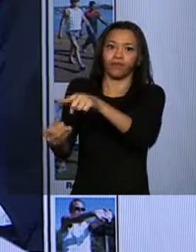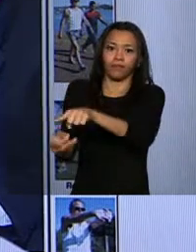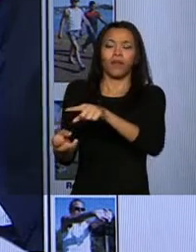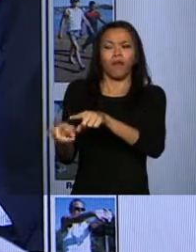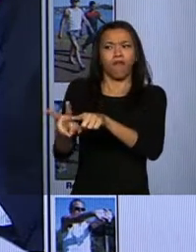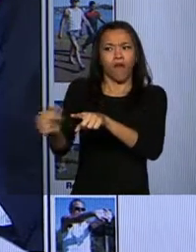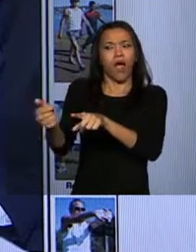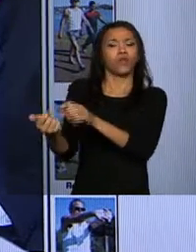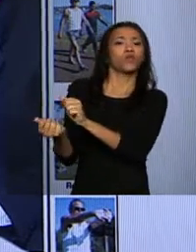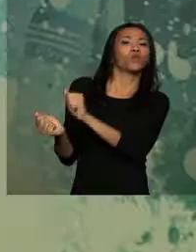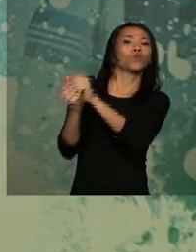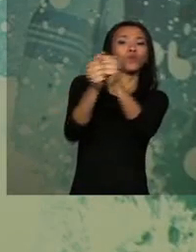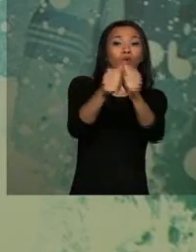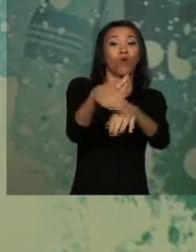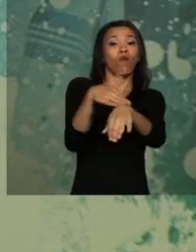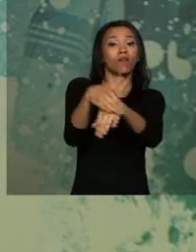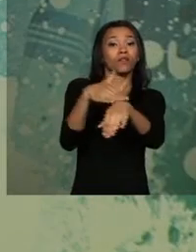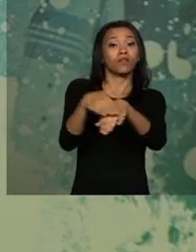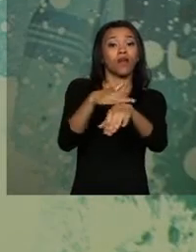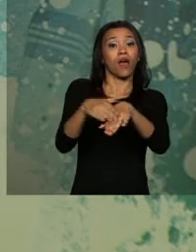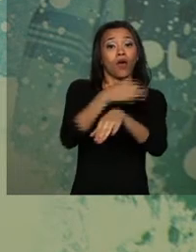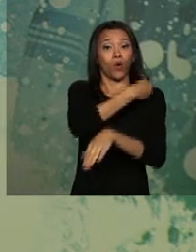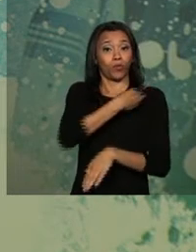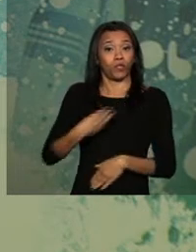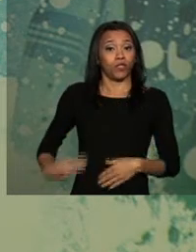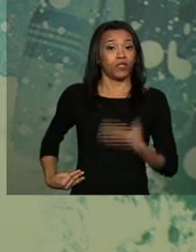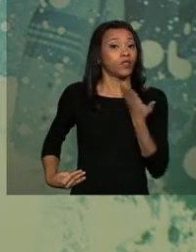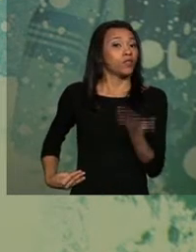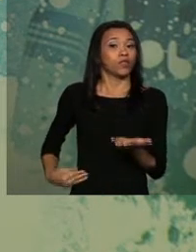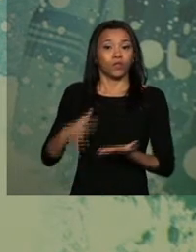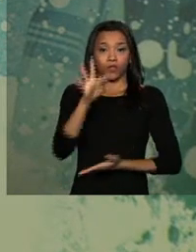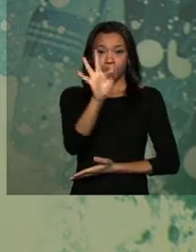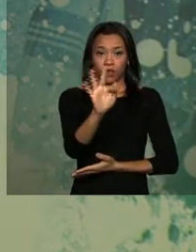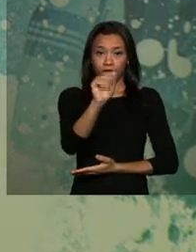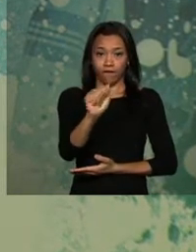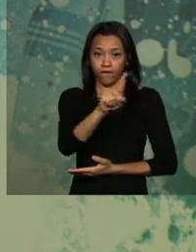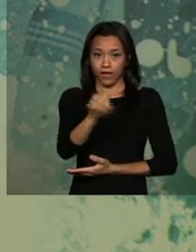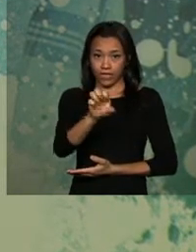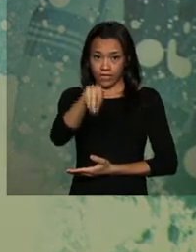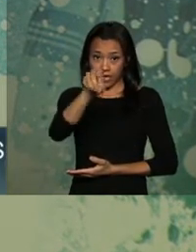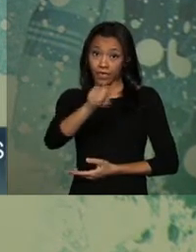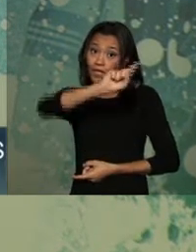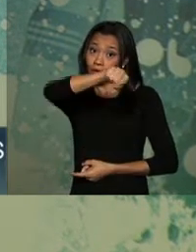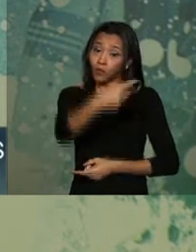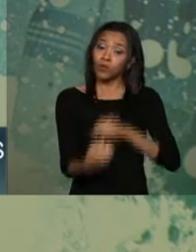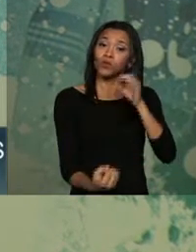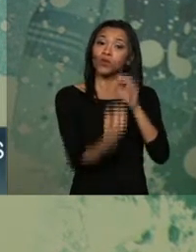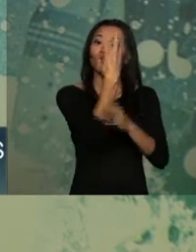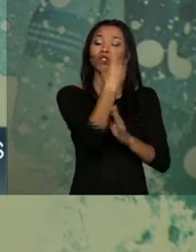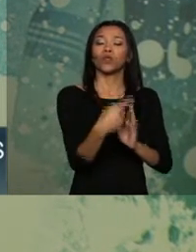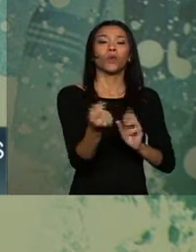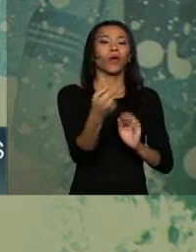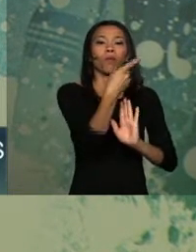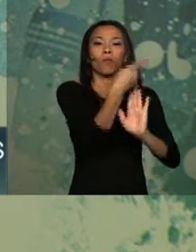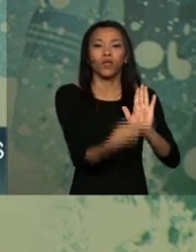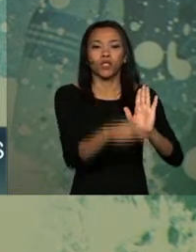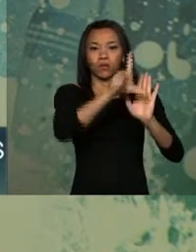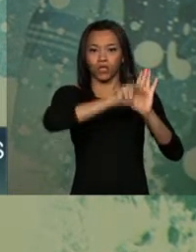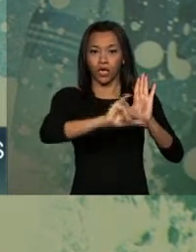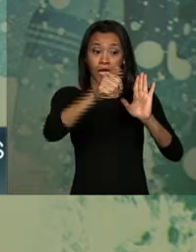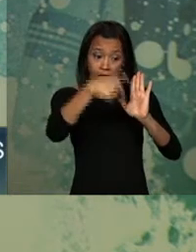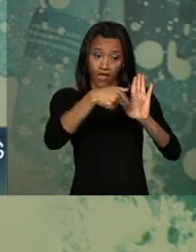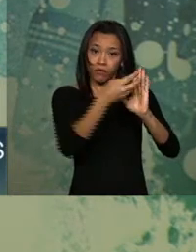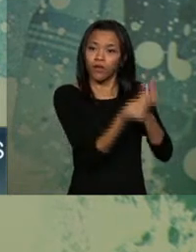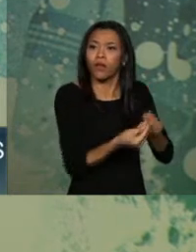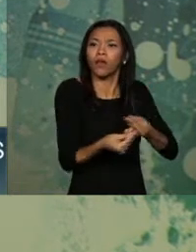vamos fazer um trabalho. E, de fato, surgiu um projeto de lei que foi enviado ao Congresso Nacional.